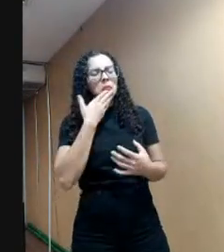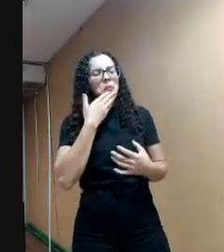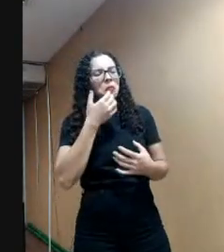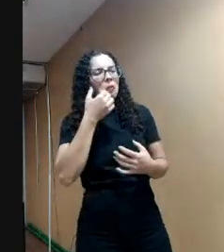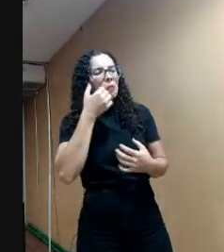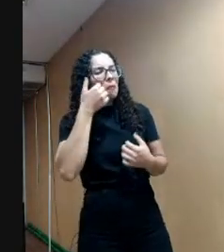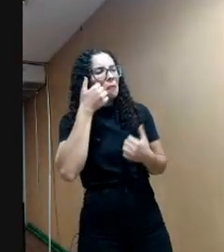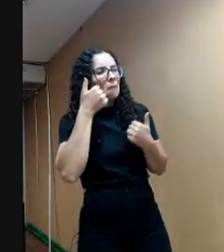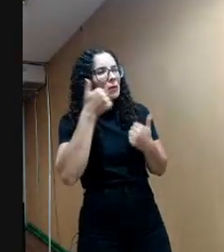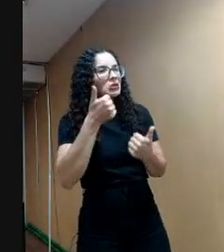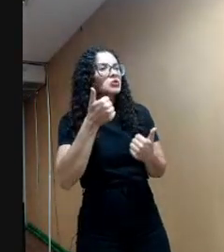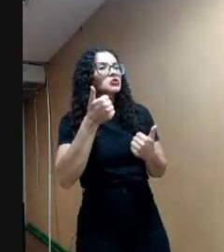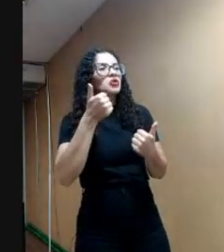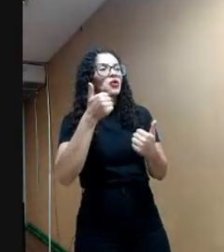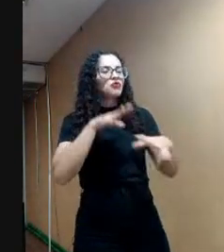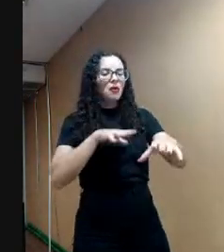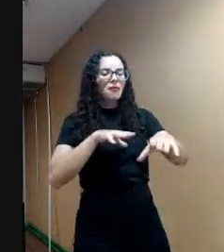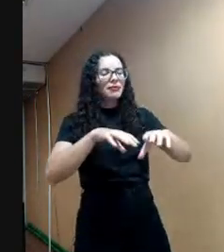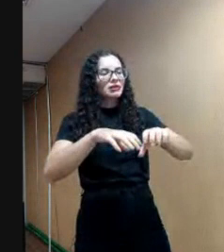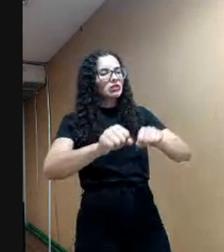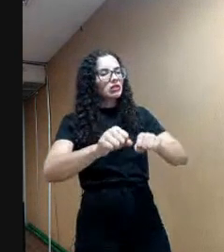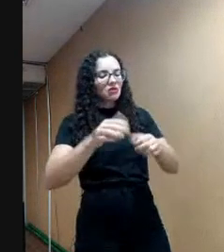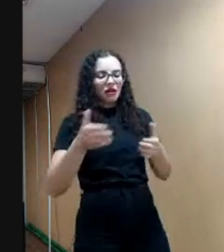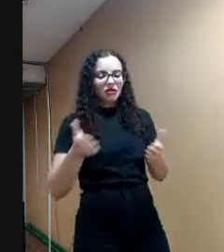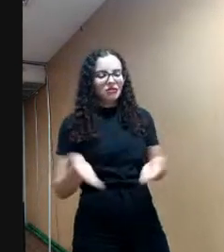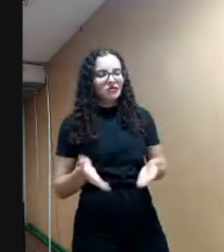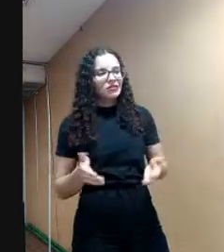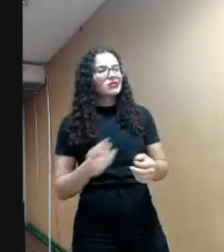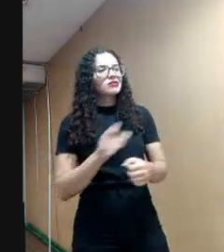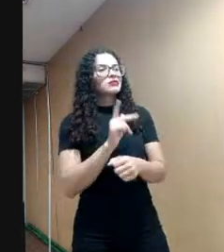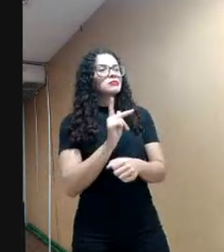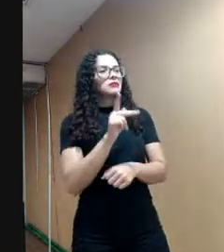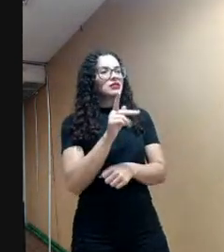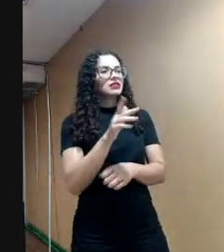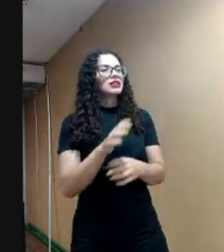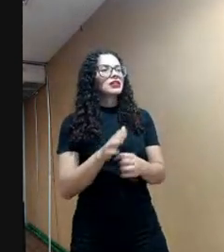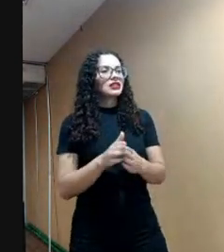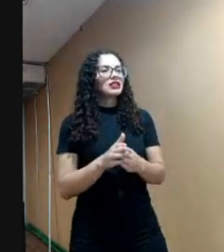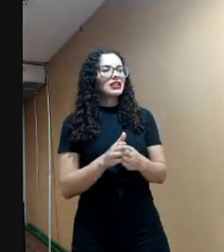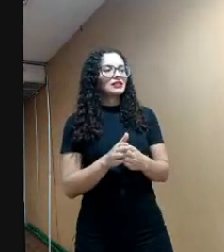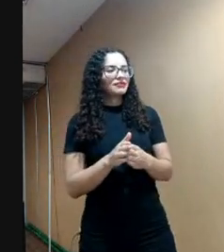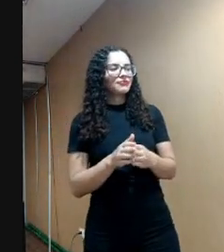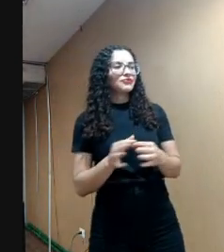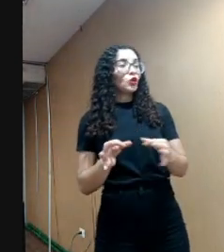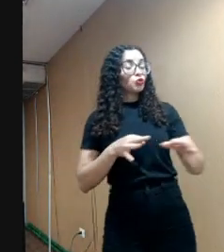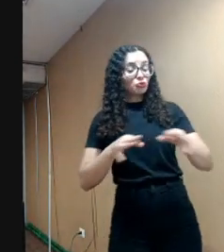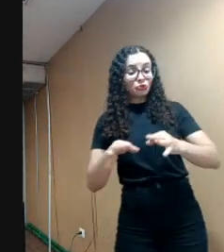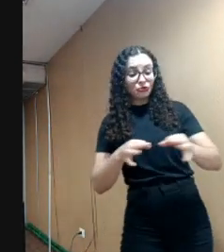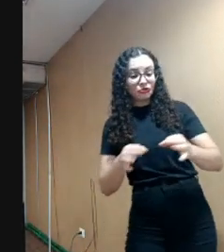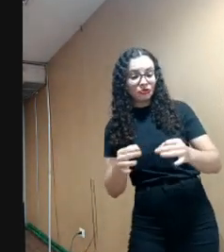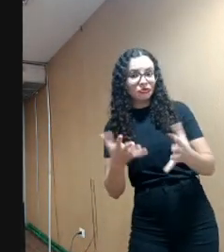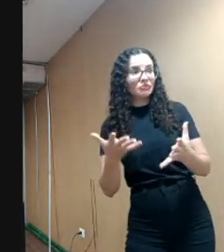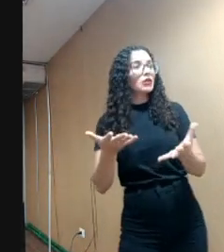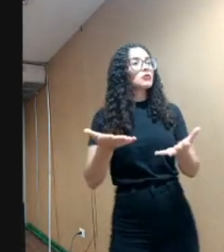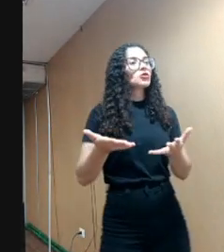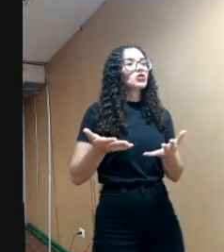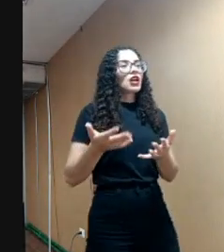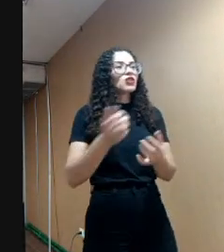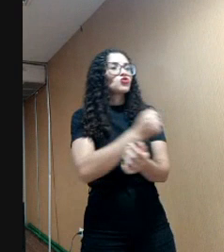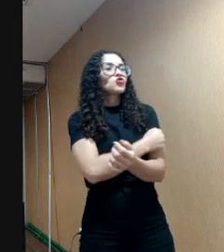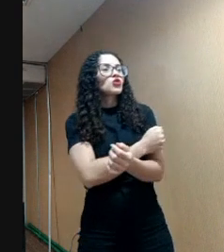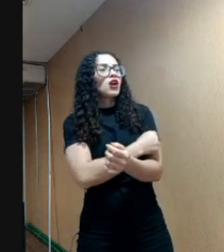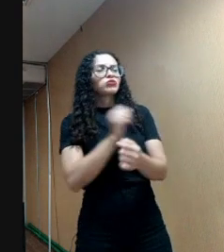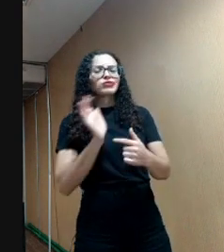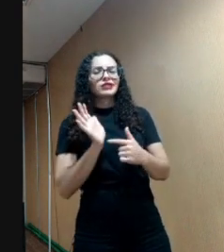transformação, promoção e execução de projetos, projetos que realizam